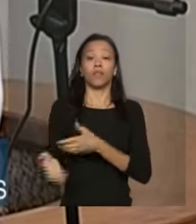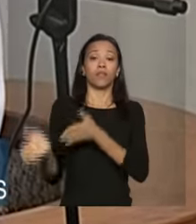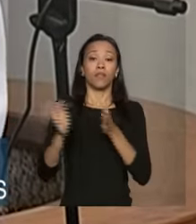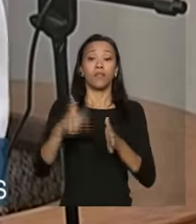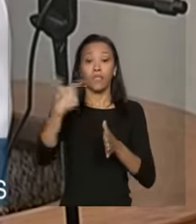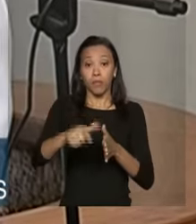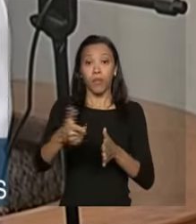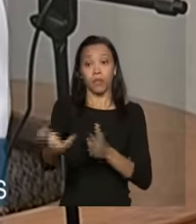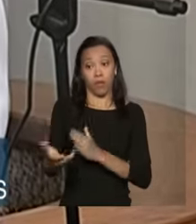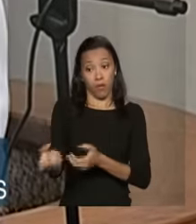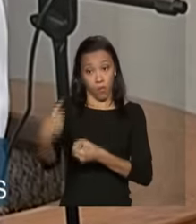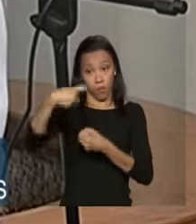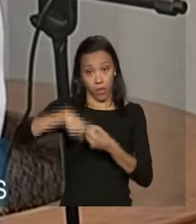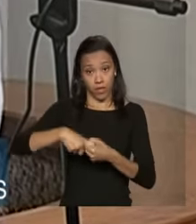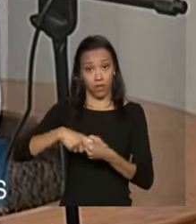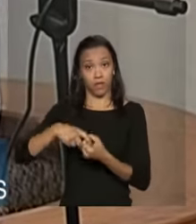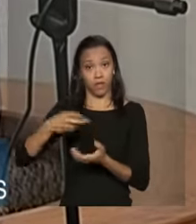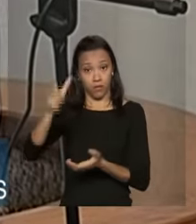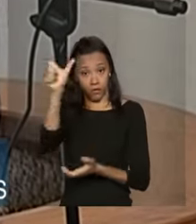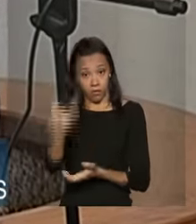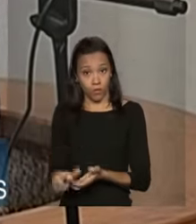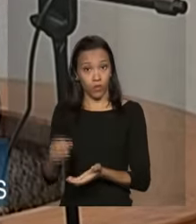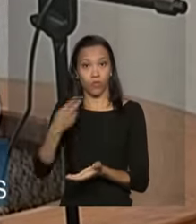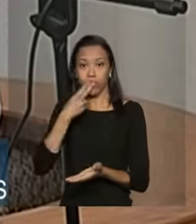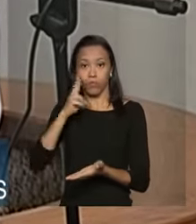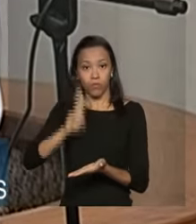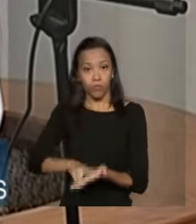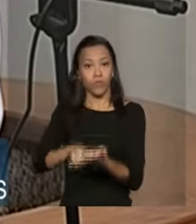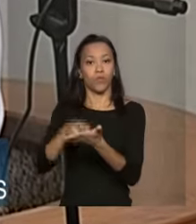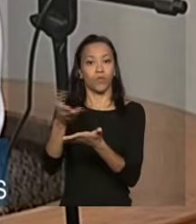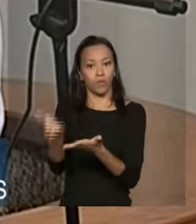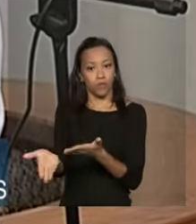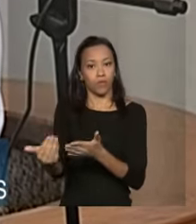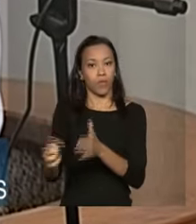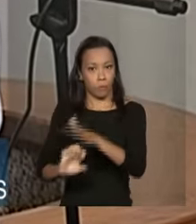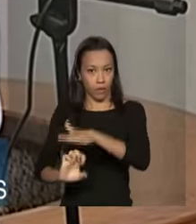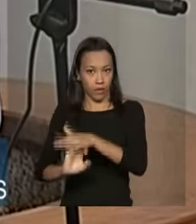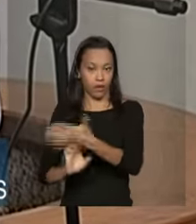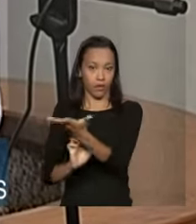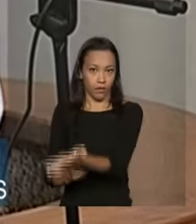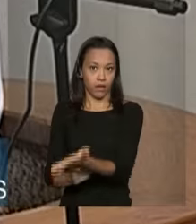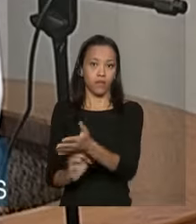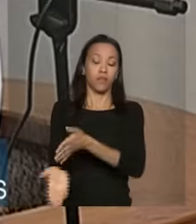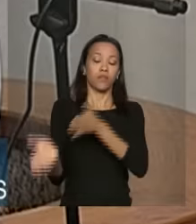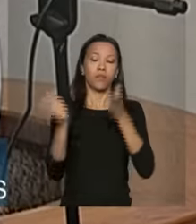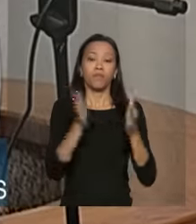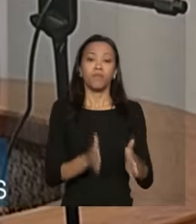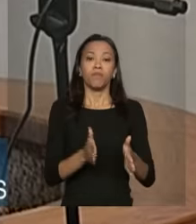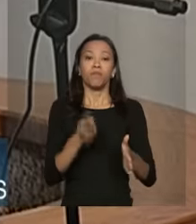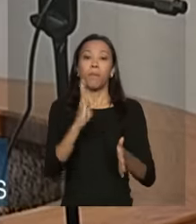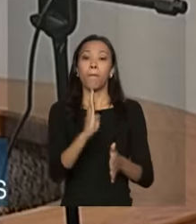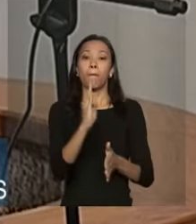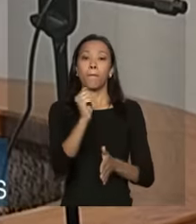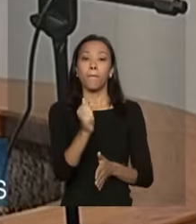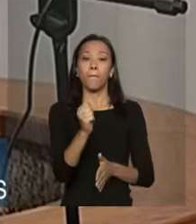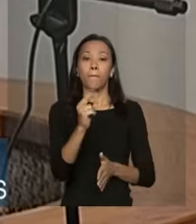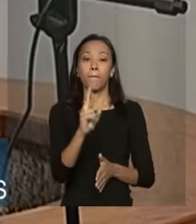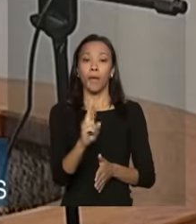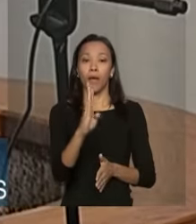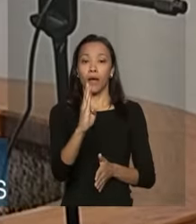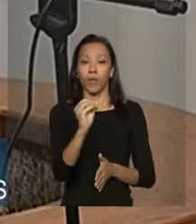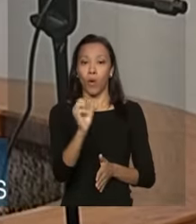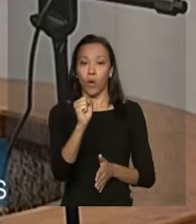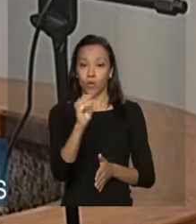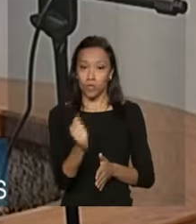Correios ramant bosa Defensor Público Geral da União e